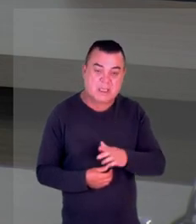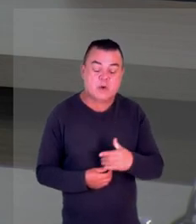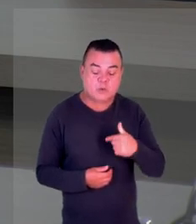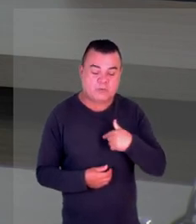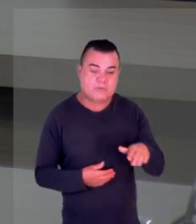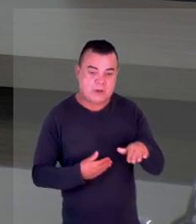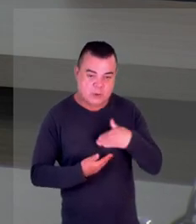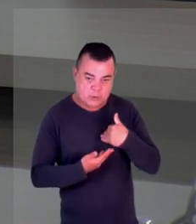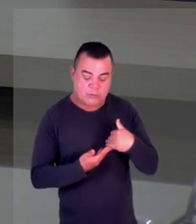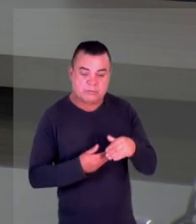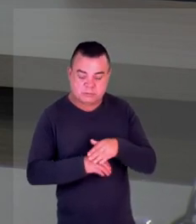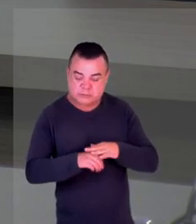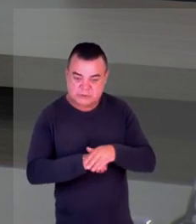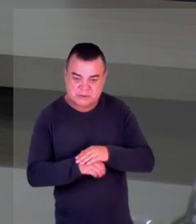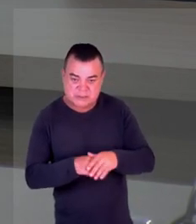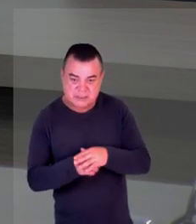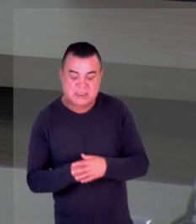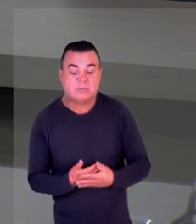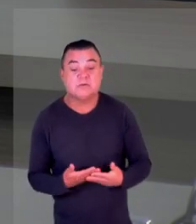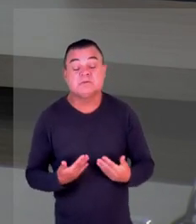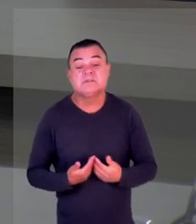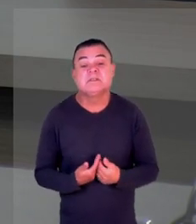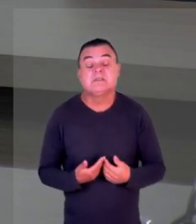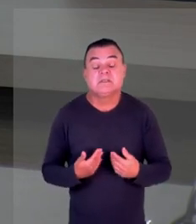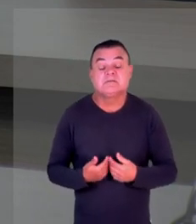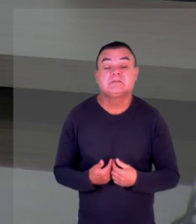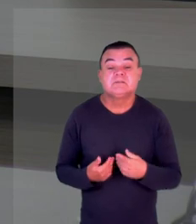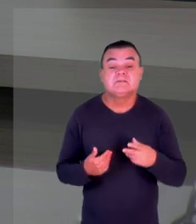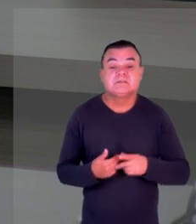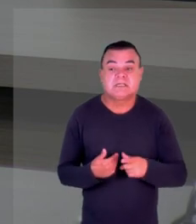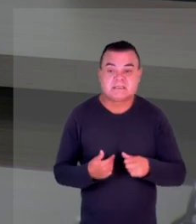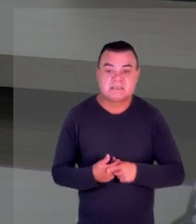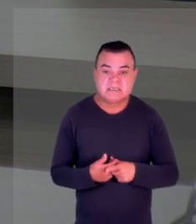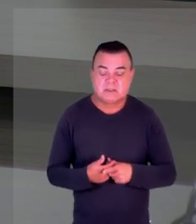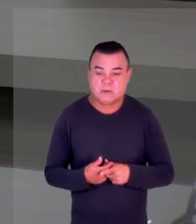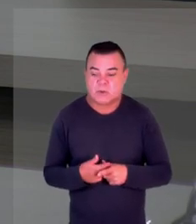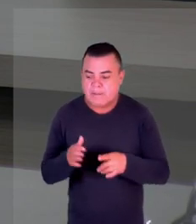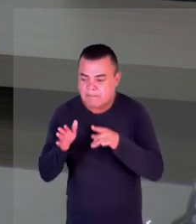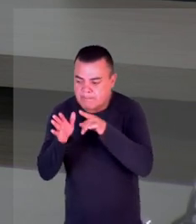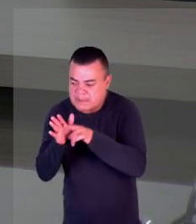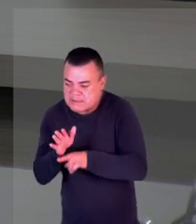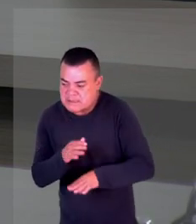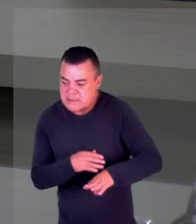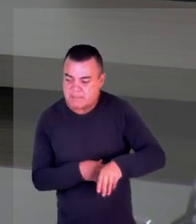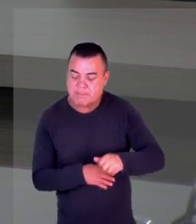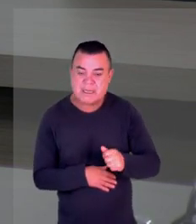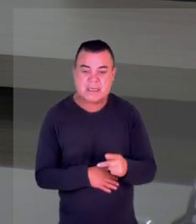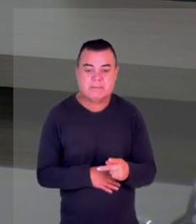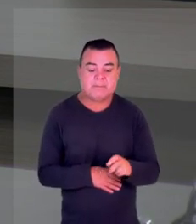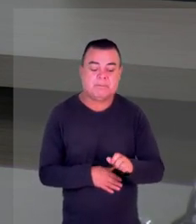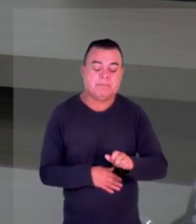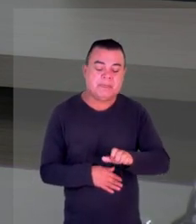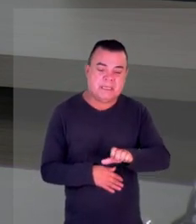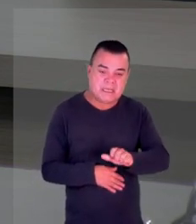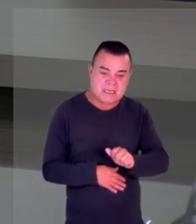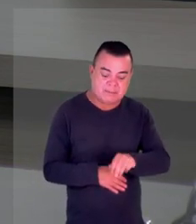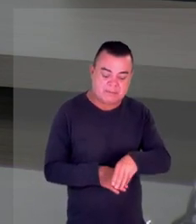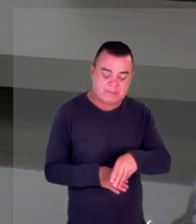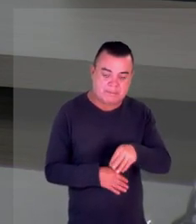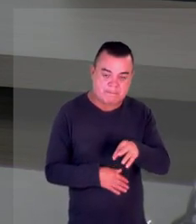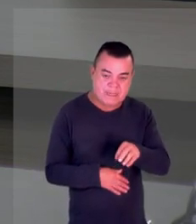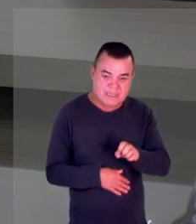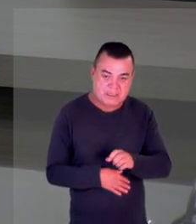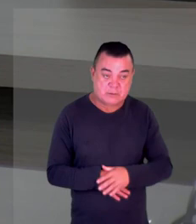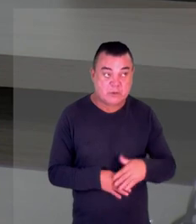paraas cozinhas comunitárias mas que tá sendo feito um mapeamento no Brasil inteiro eh das cozinhas comunitárias que já existem e